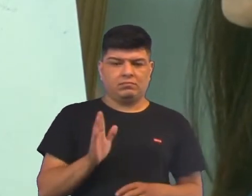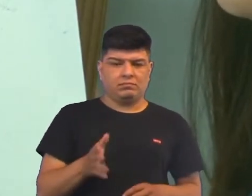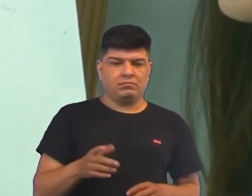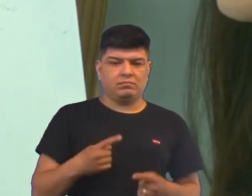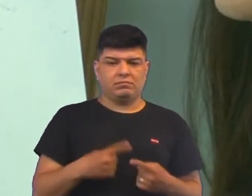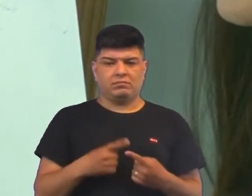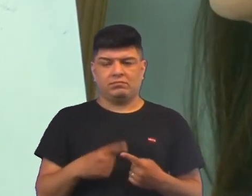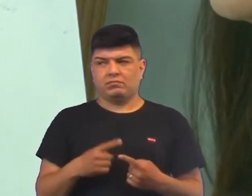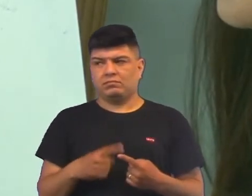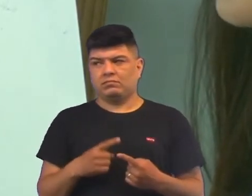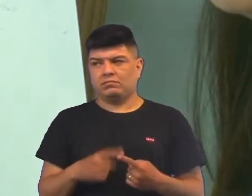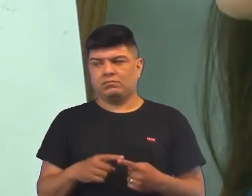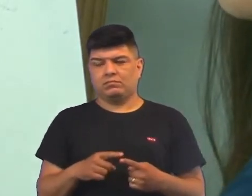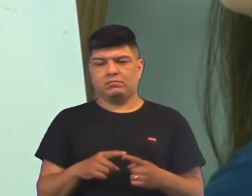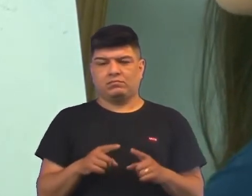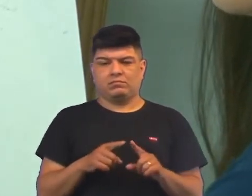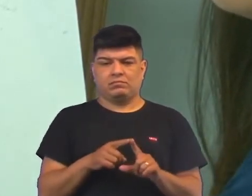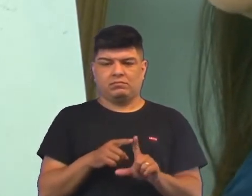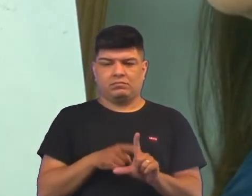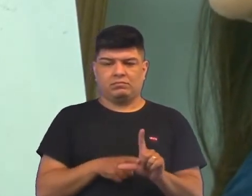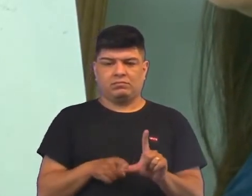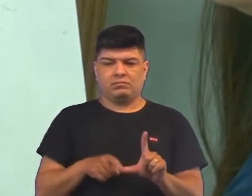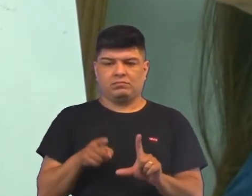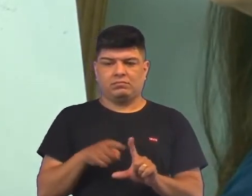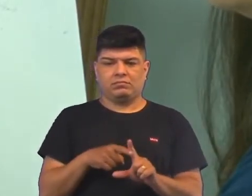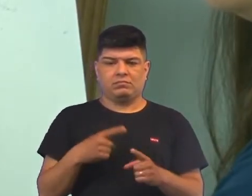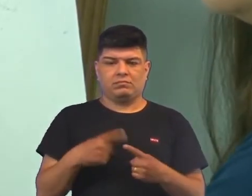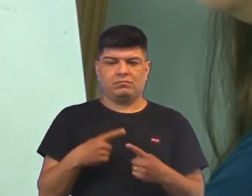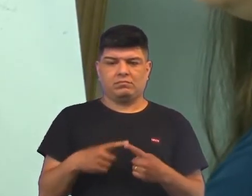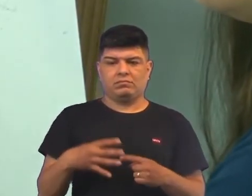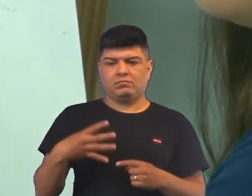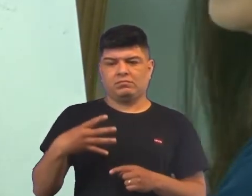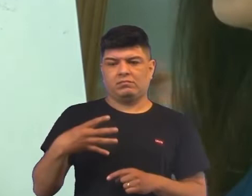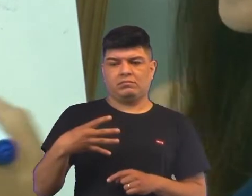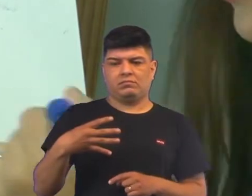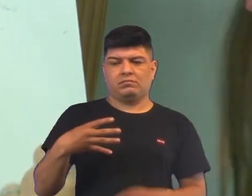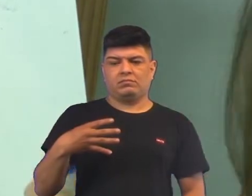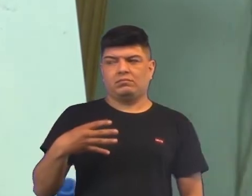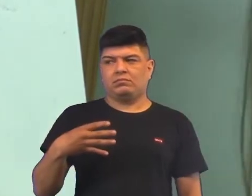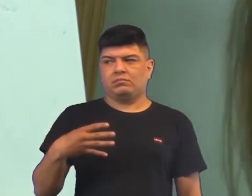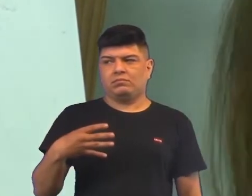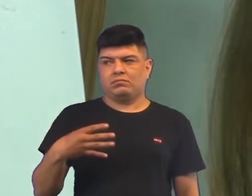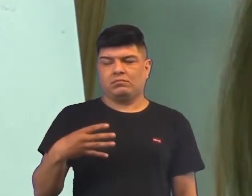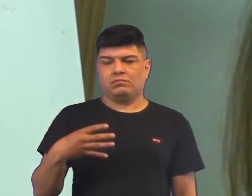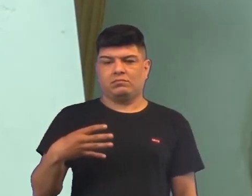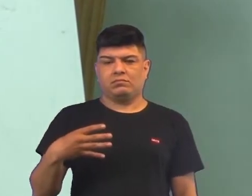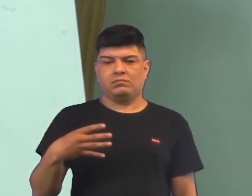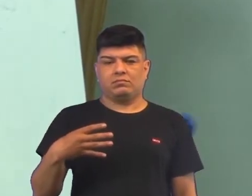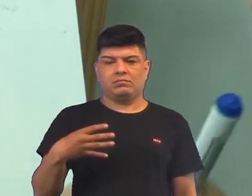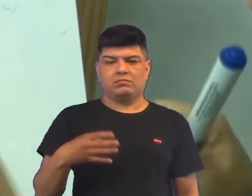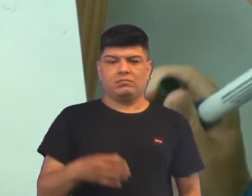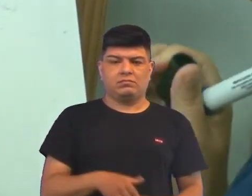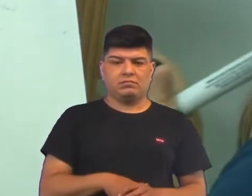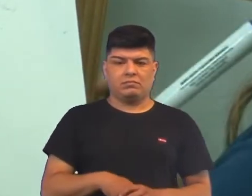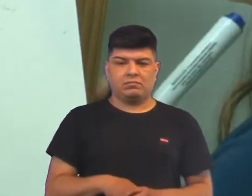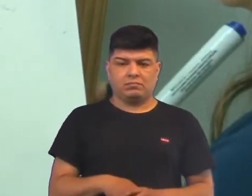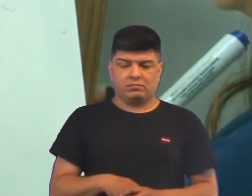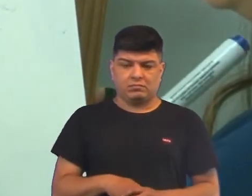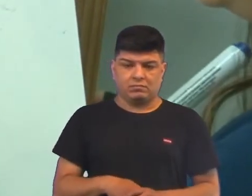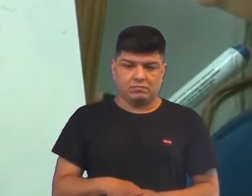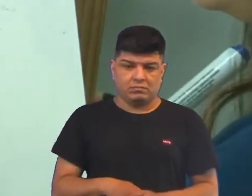a respeito desses lados. Por que é quadrilátero? Ele tem 4 lados. Deixa eu só pegar aqui o